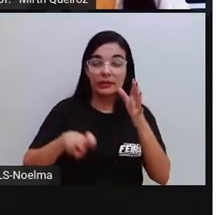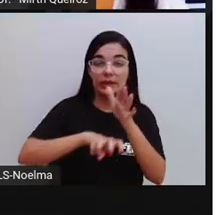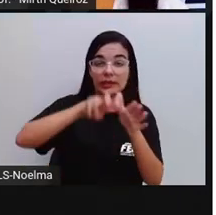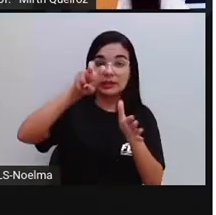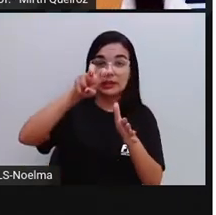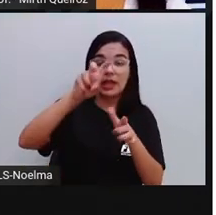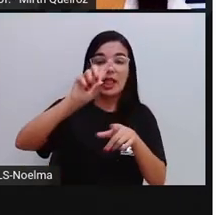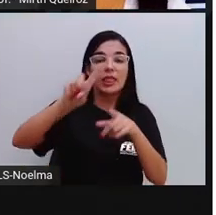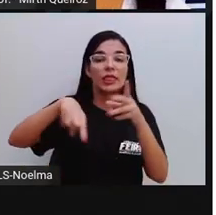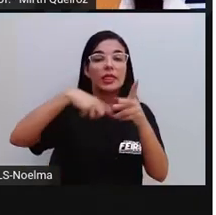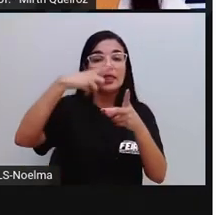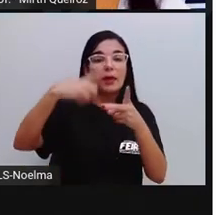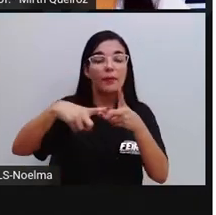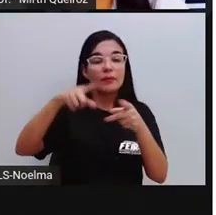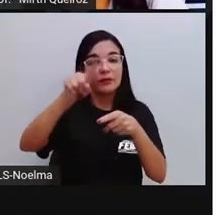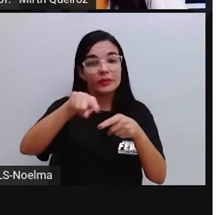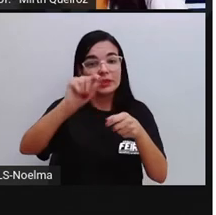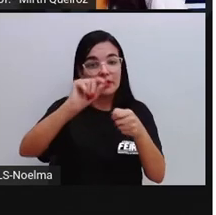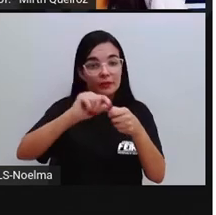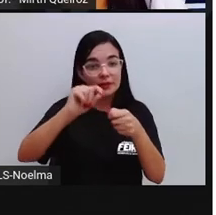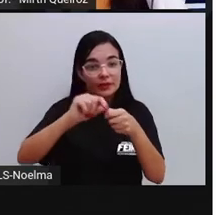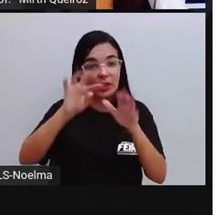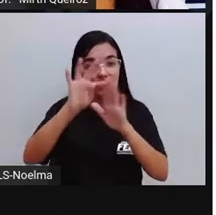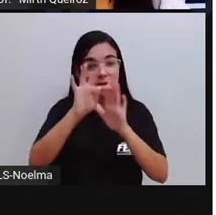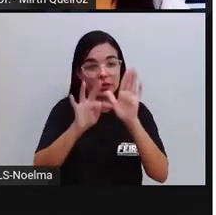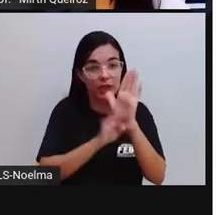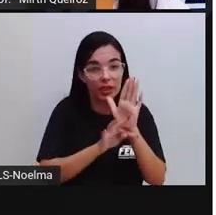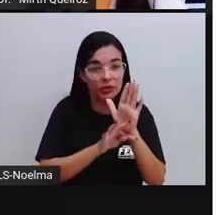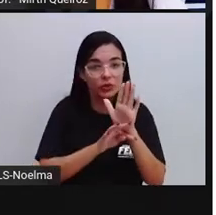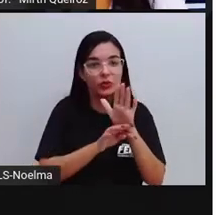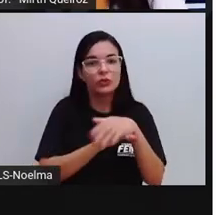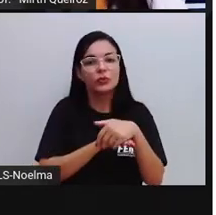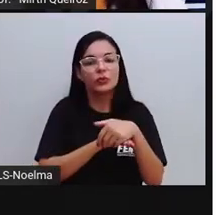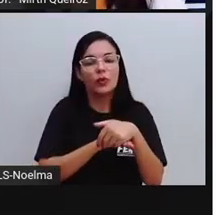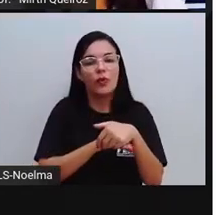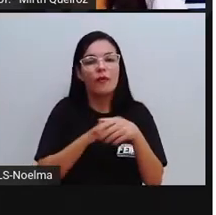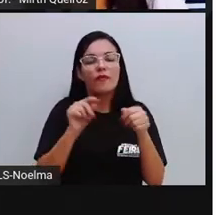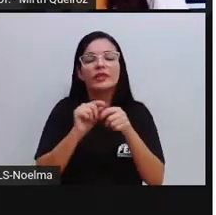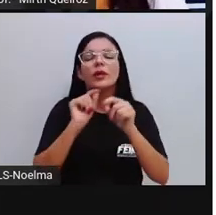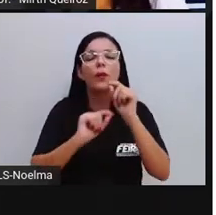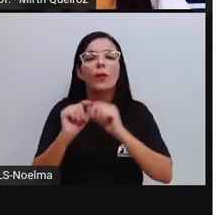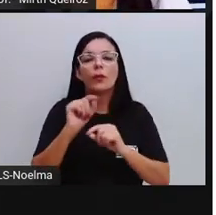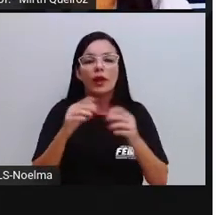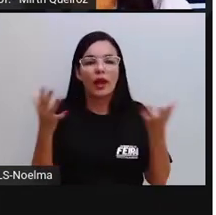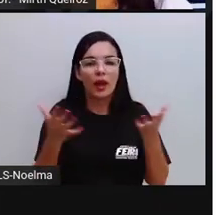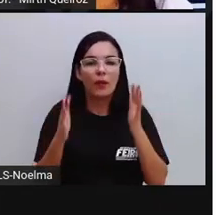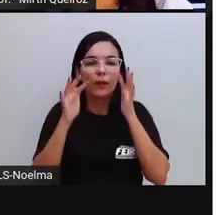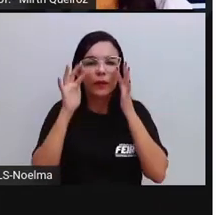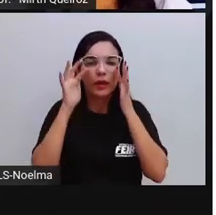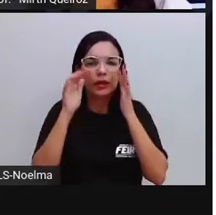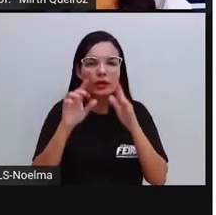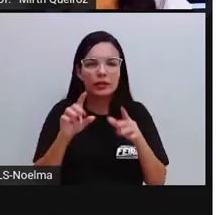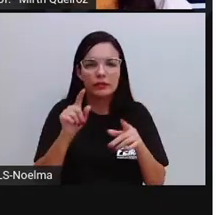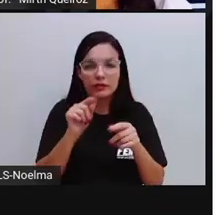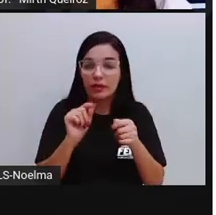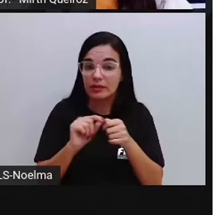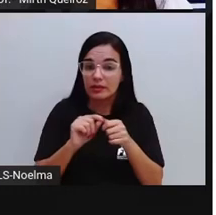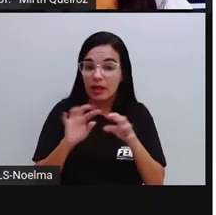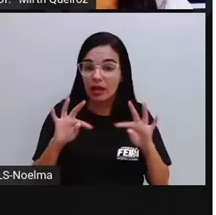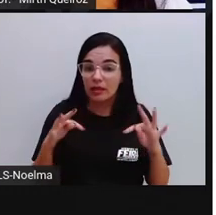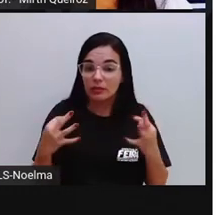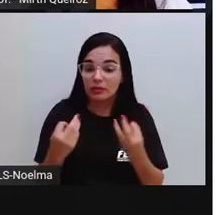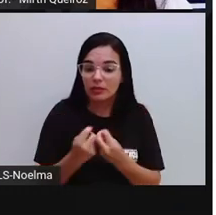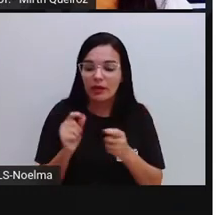E depois que vocês fizerem o texto, o que, que acontece? O que, que vocês vão fazer? Depois que vocês produzirem tudo isso, vocês